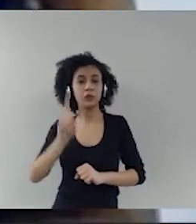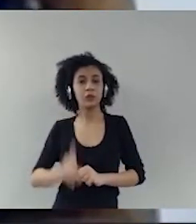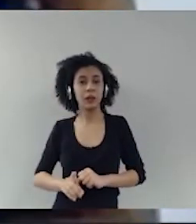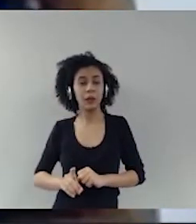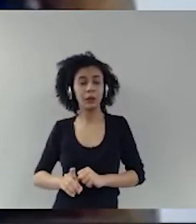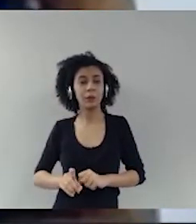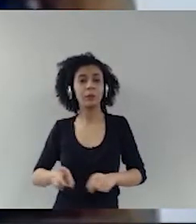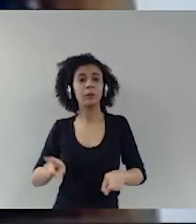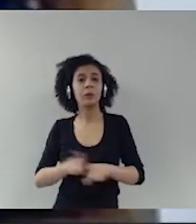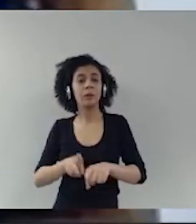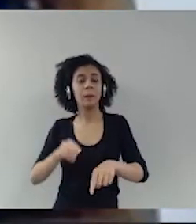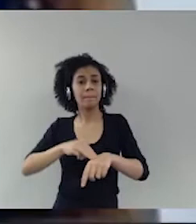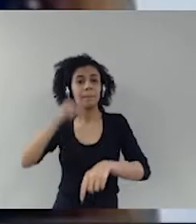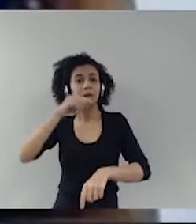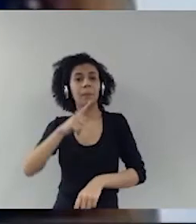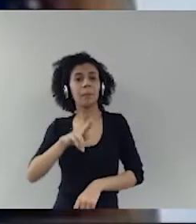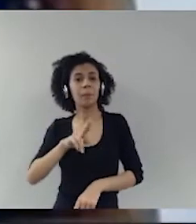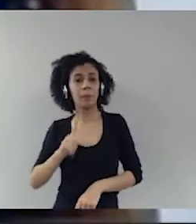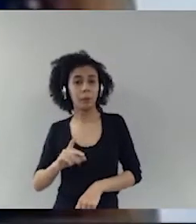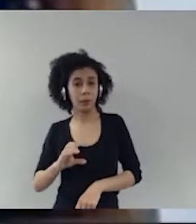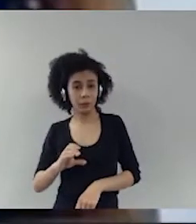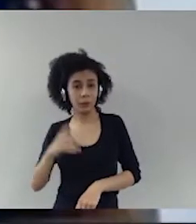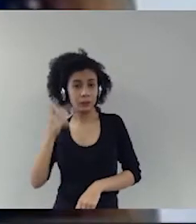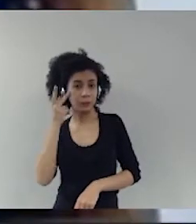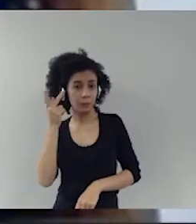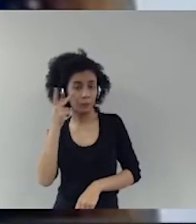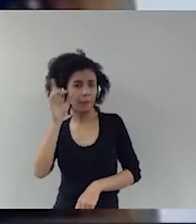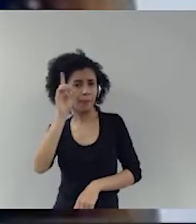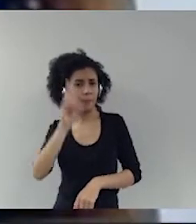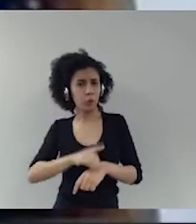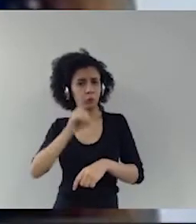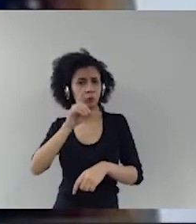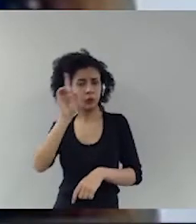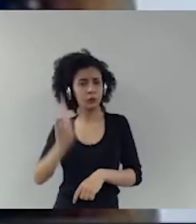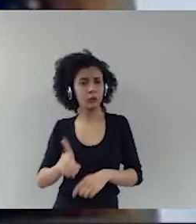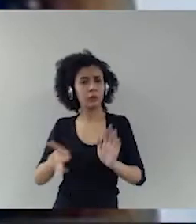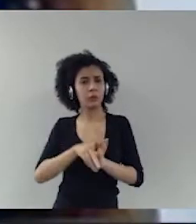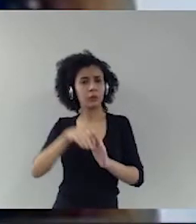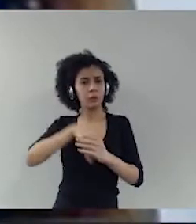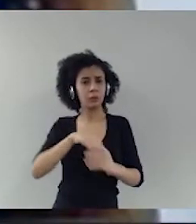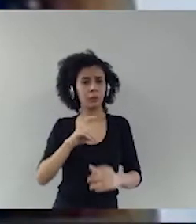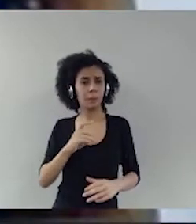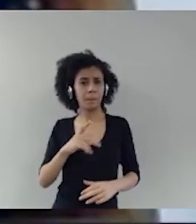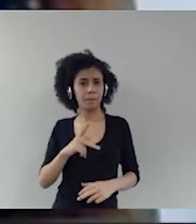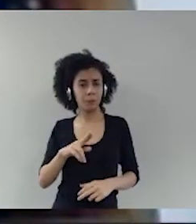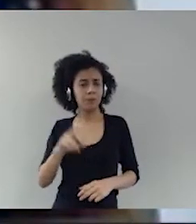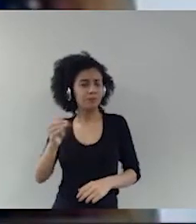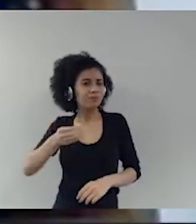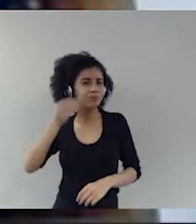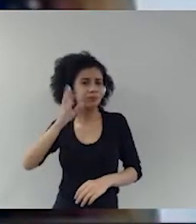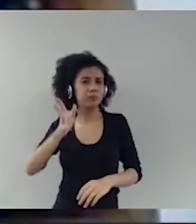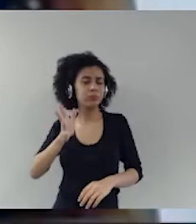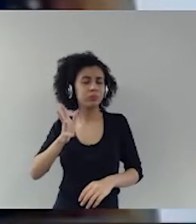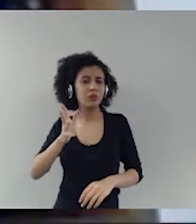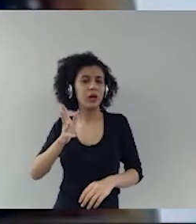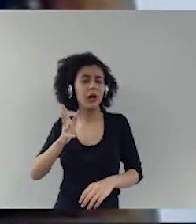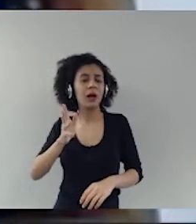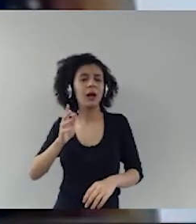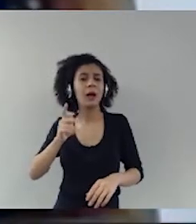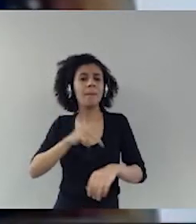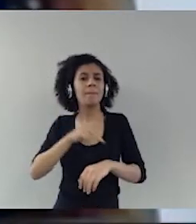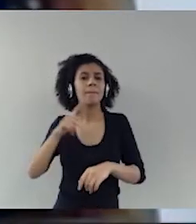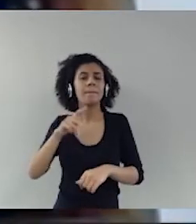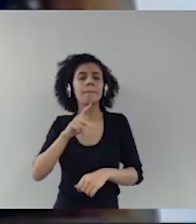com mestrado em Direito pela PUC São Paulo, doutora em Direito pela PUC São Paulo, especialista em Políticas Ambientais e Globalização